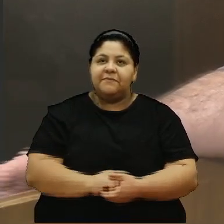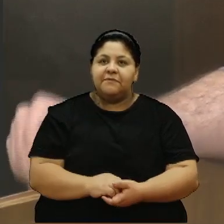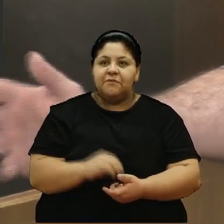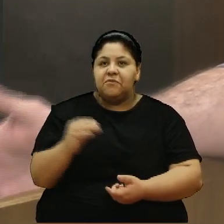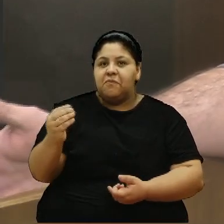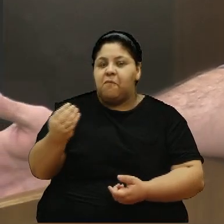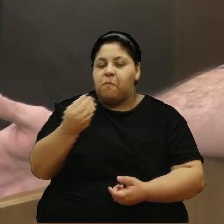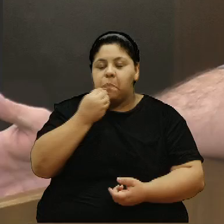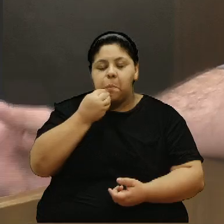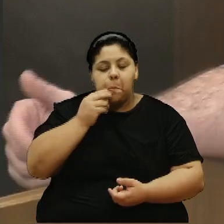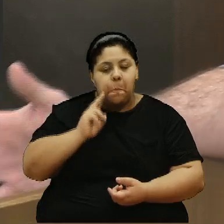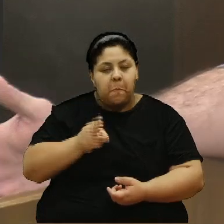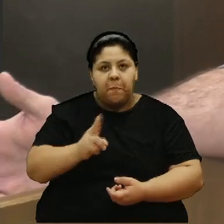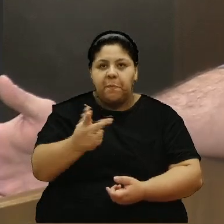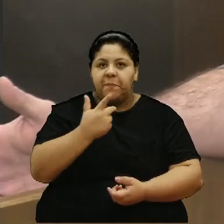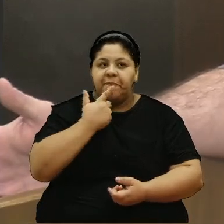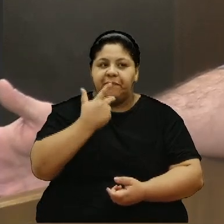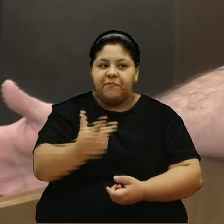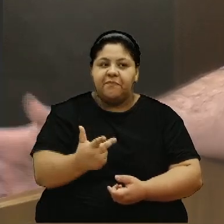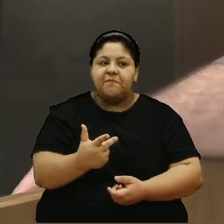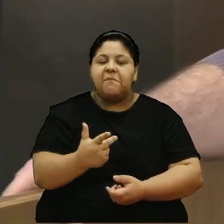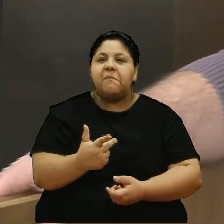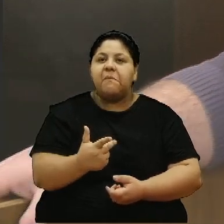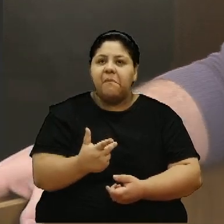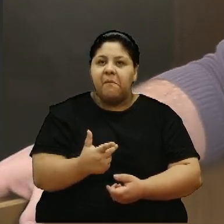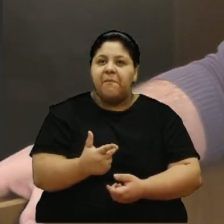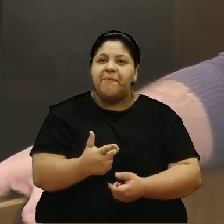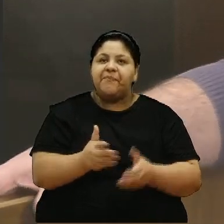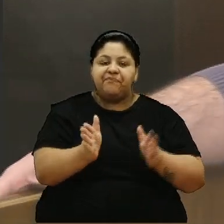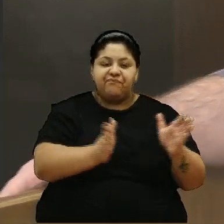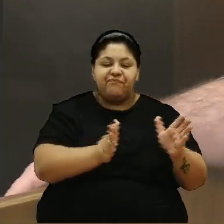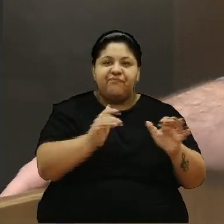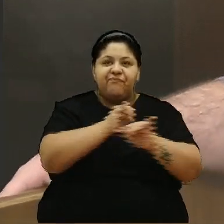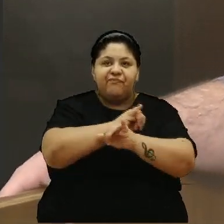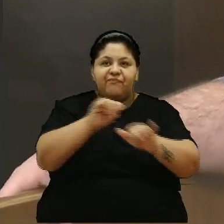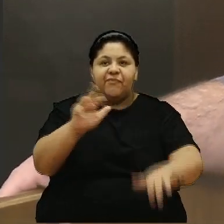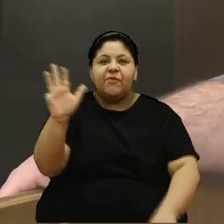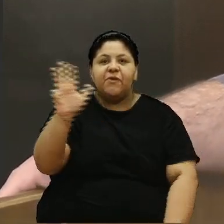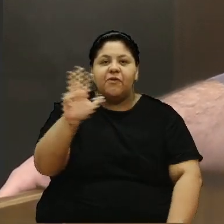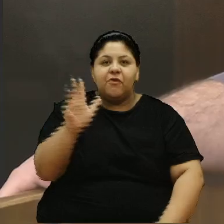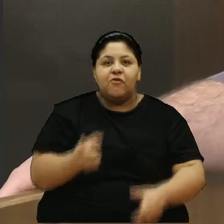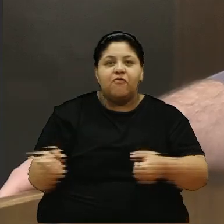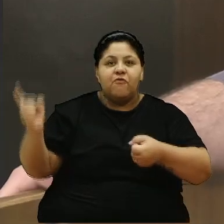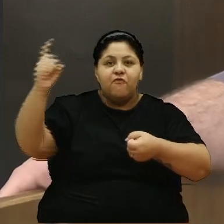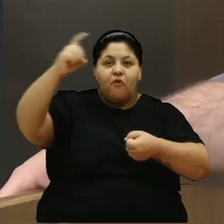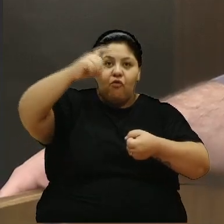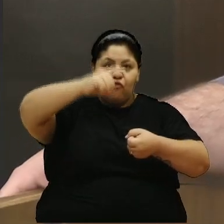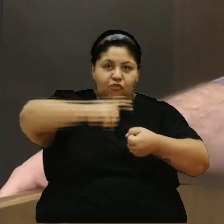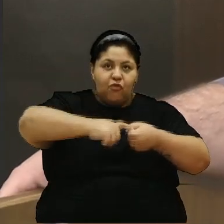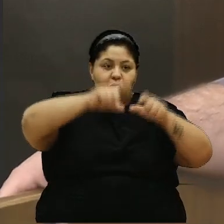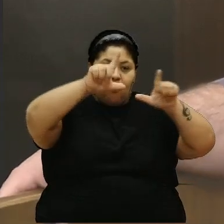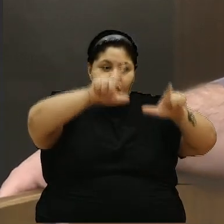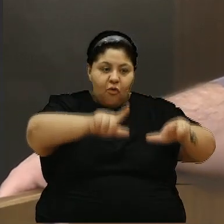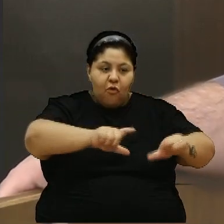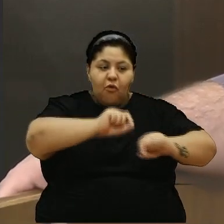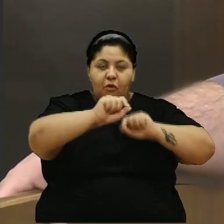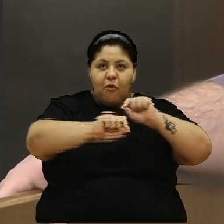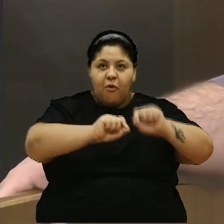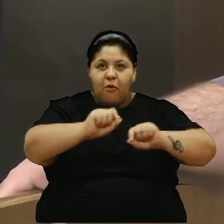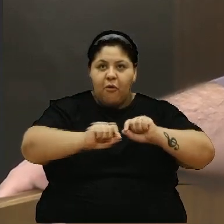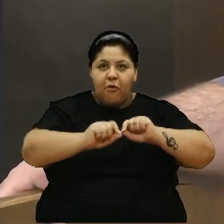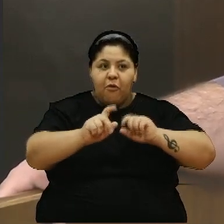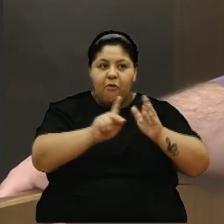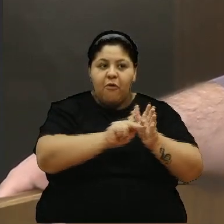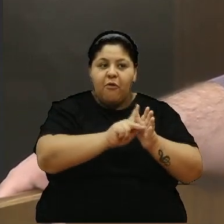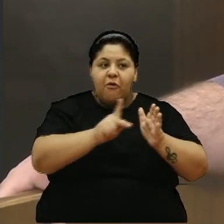Obviamente, como sempre foi dito, inclusive em tempos de campanha, o Lula voltou à cena do crime, como disse o próprio